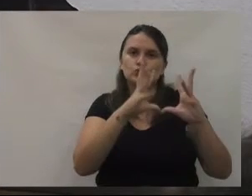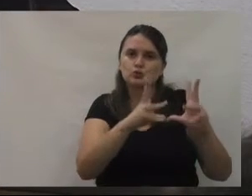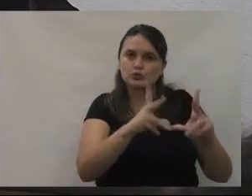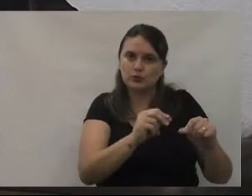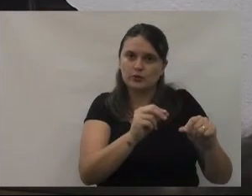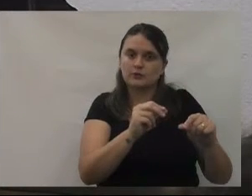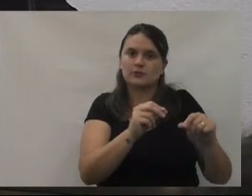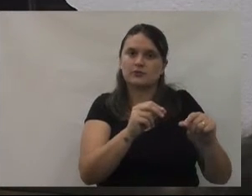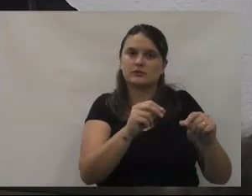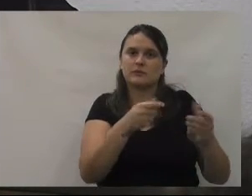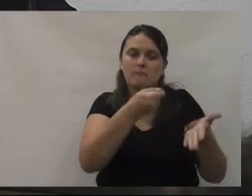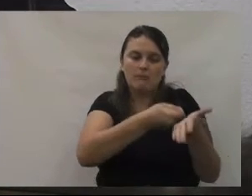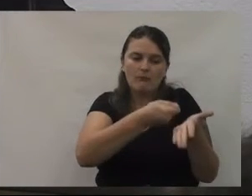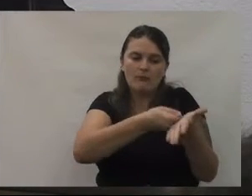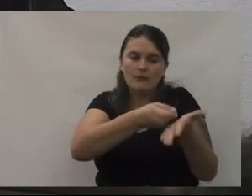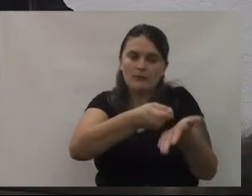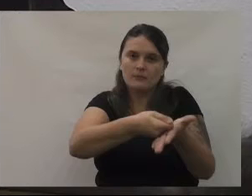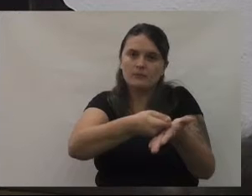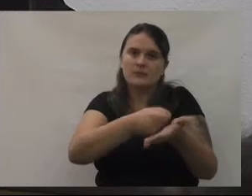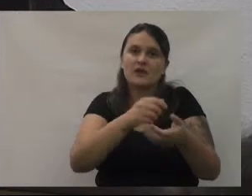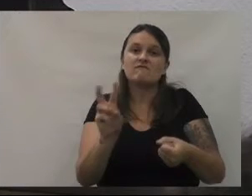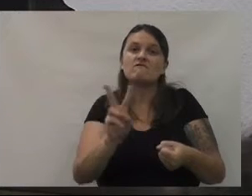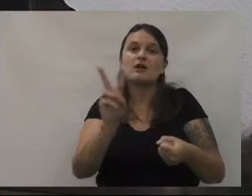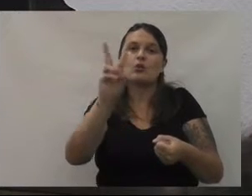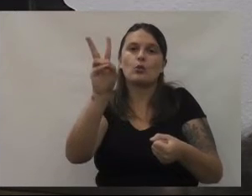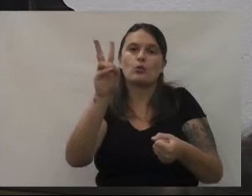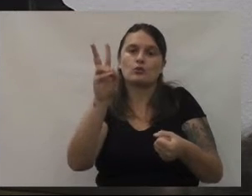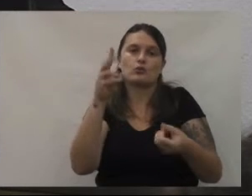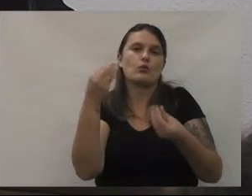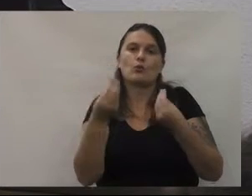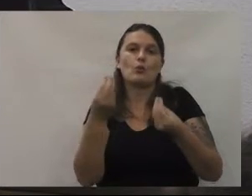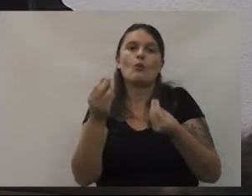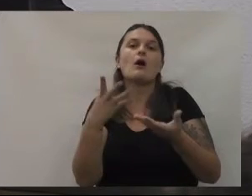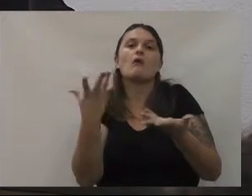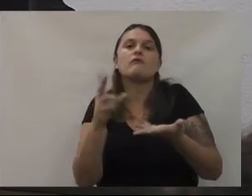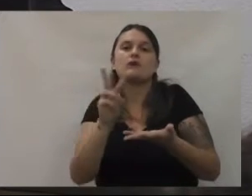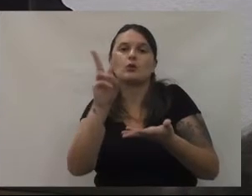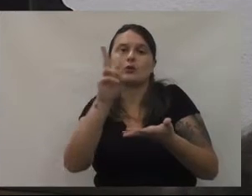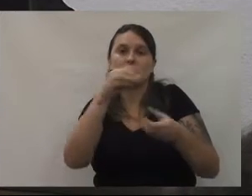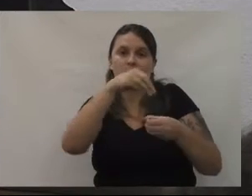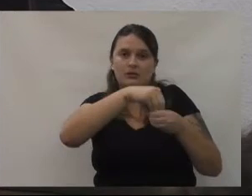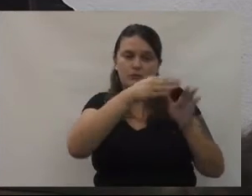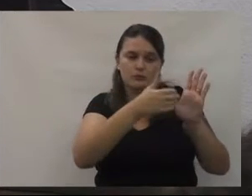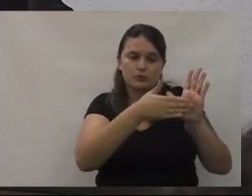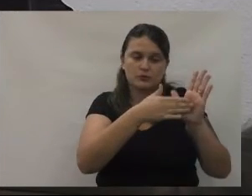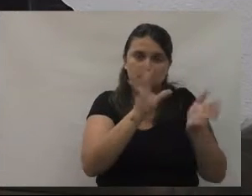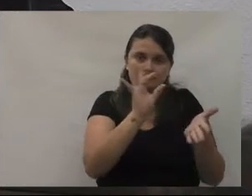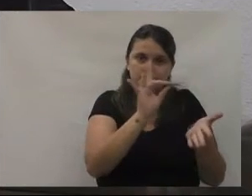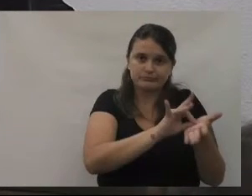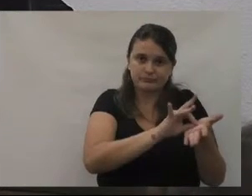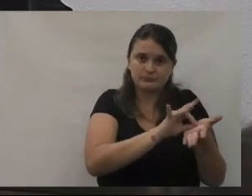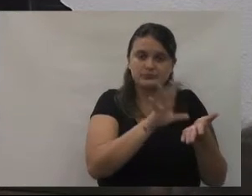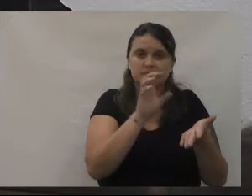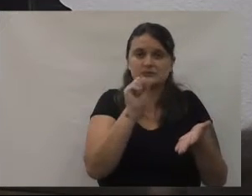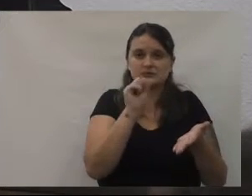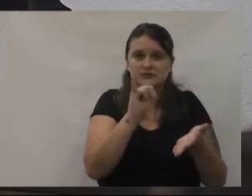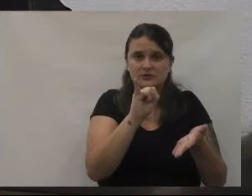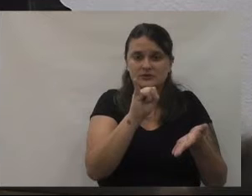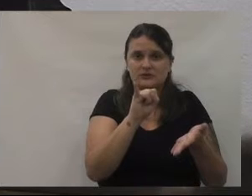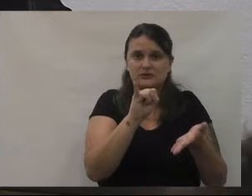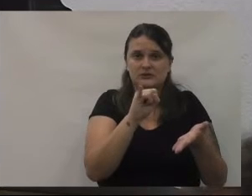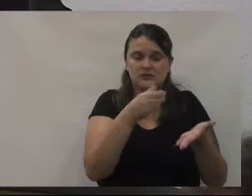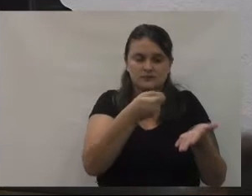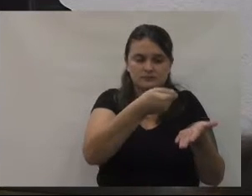tudo, ele contribua sobre um determinado valor, e digamos assim, na proposta original, se